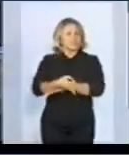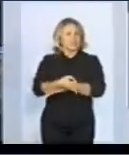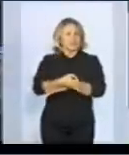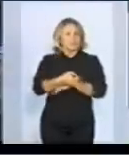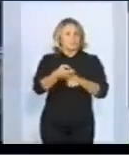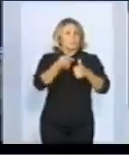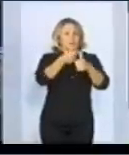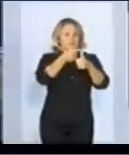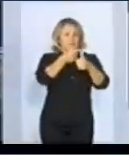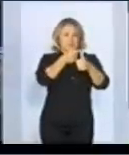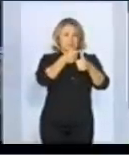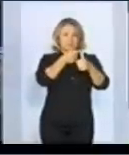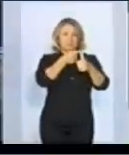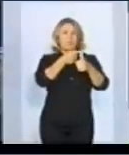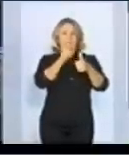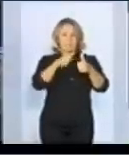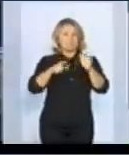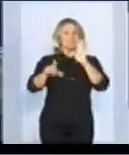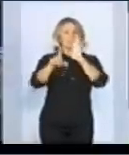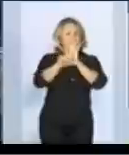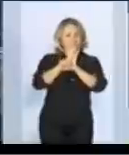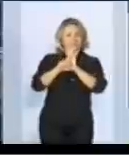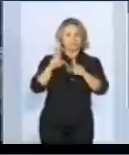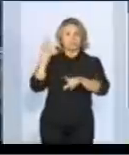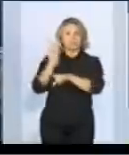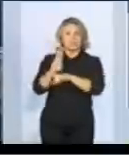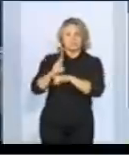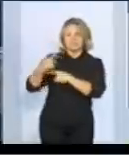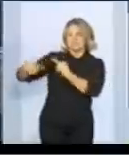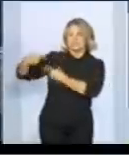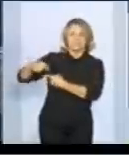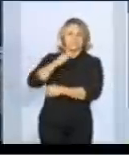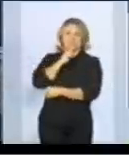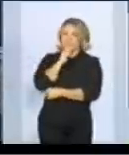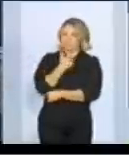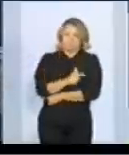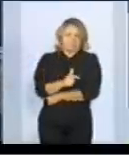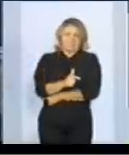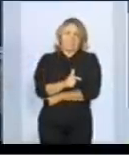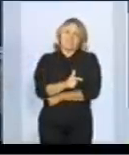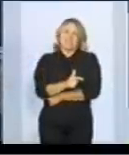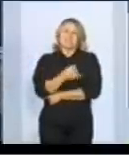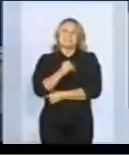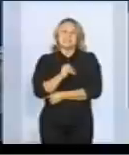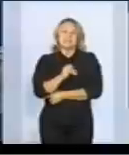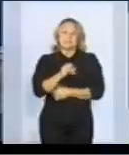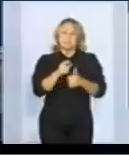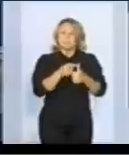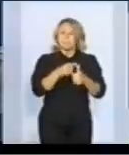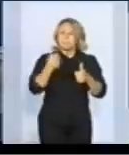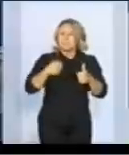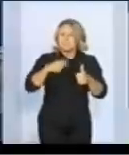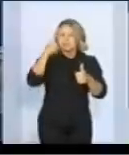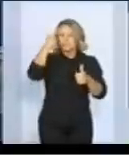questão, vamos tentar a lei de defesa da concorrência, que não foi tentada. Segunda questão, será que eu não preciso pensar que